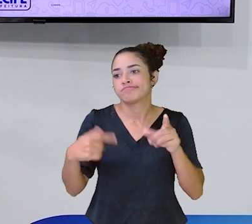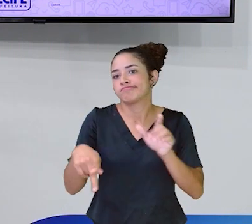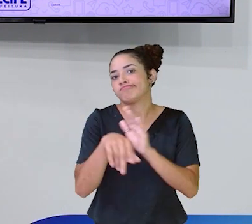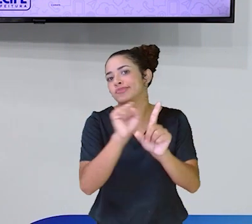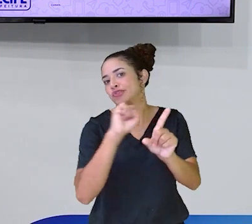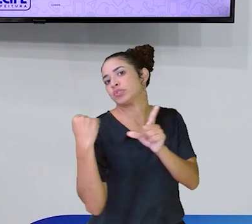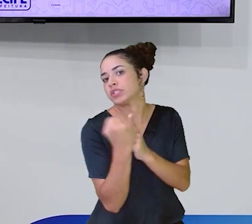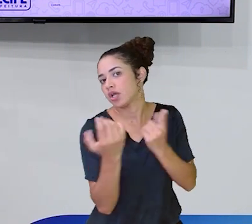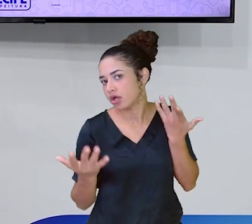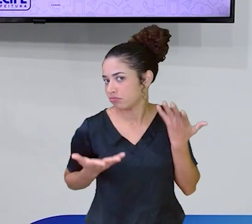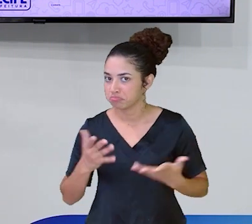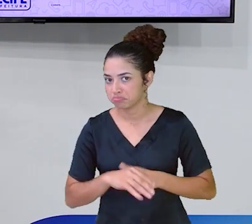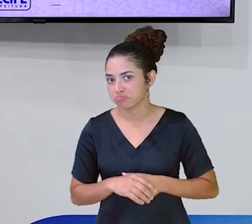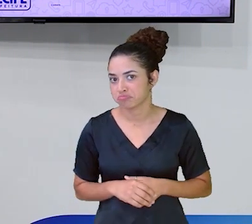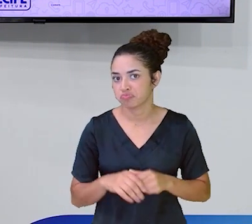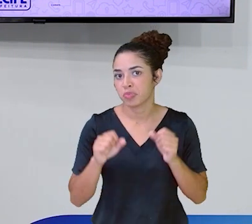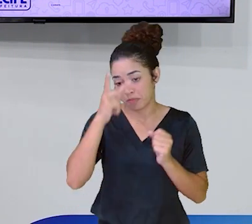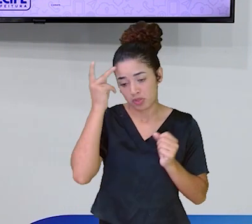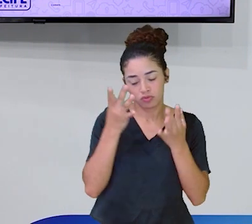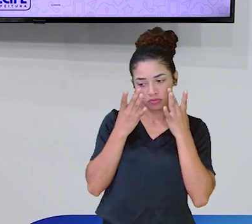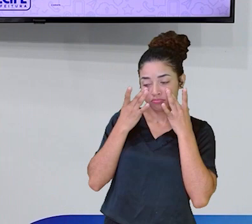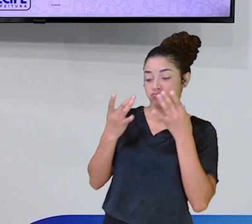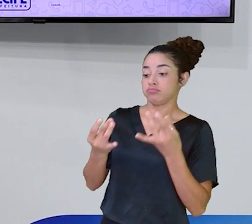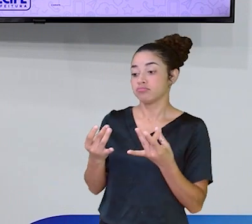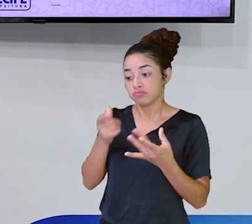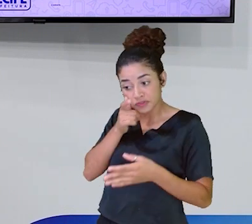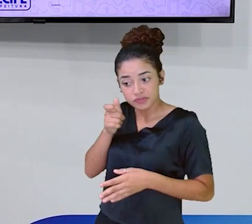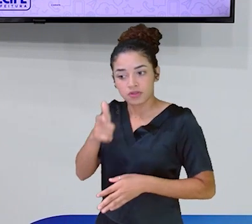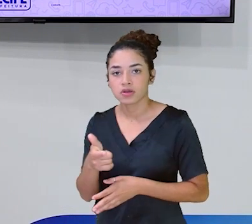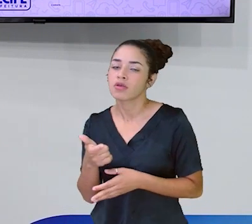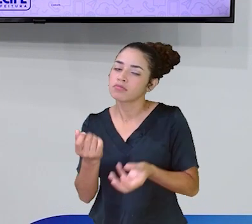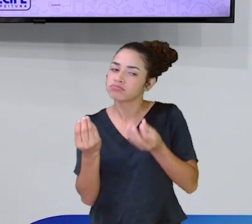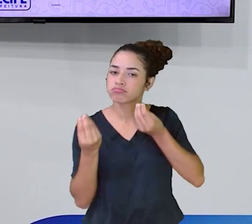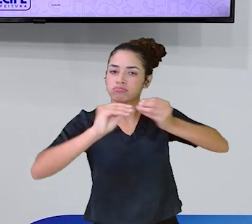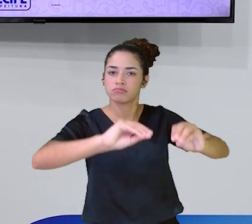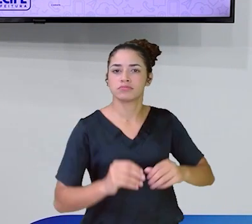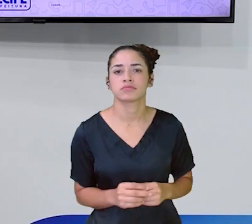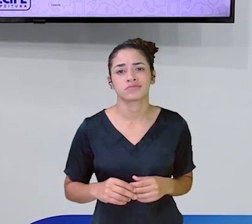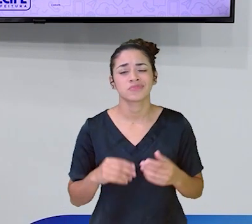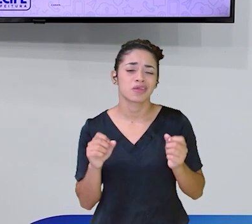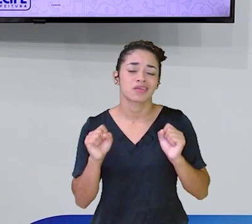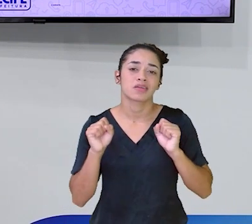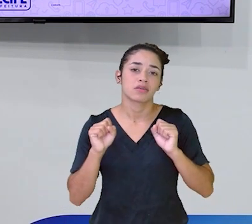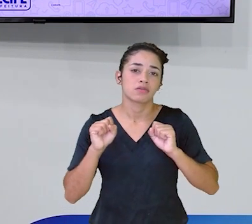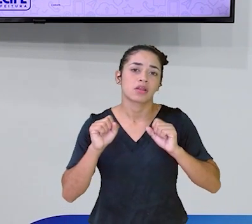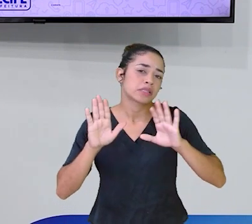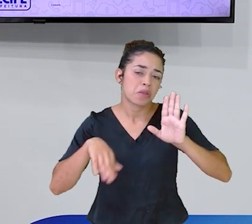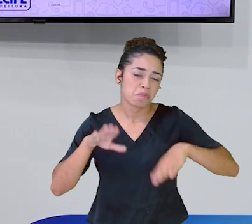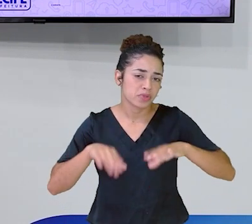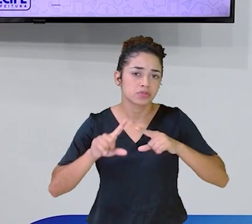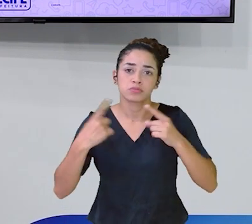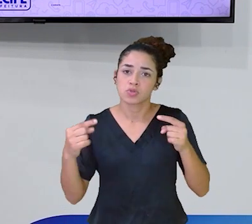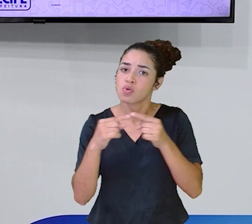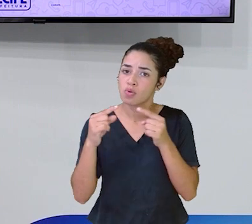social, alguma coisa que chamou muita atenção. Isso é bem relativo, mas tem muito a ver com o dia a dia, com